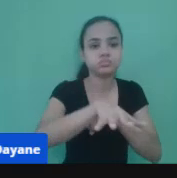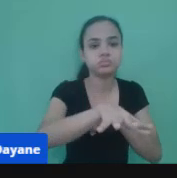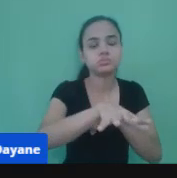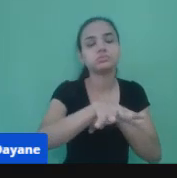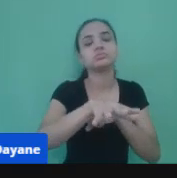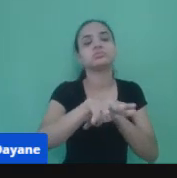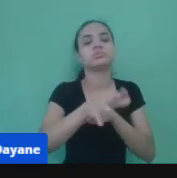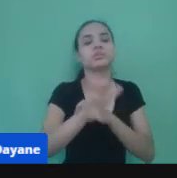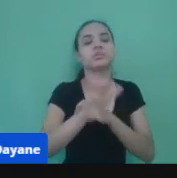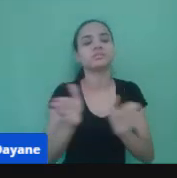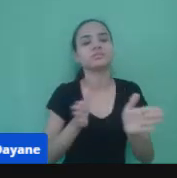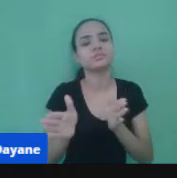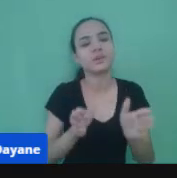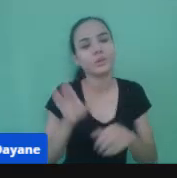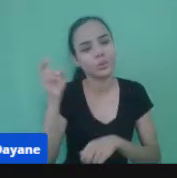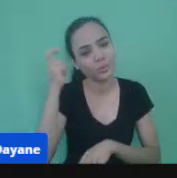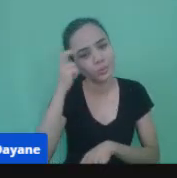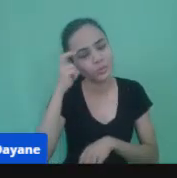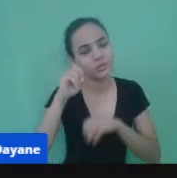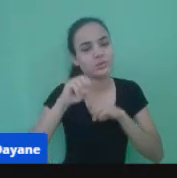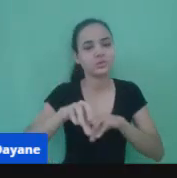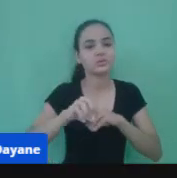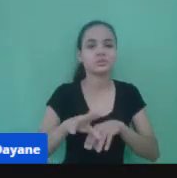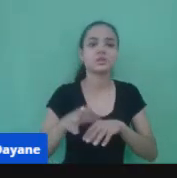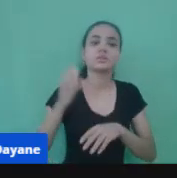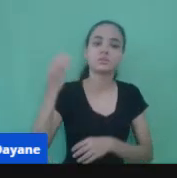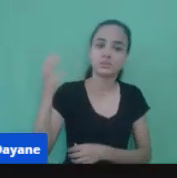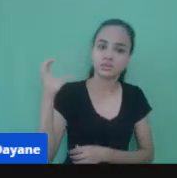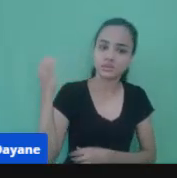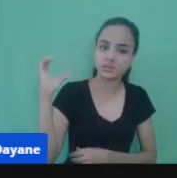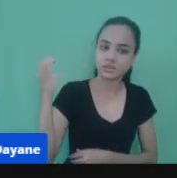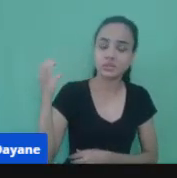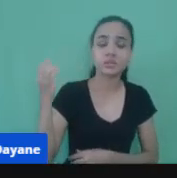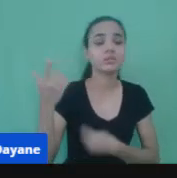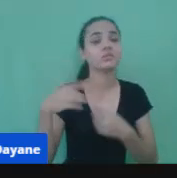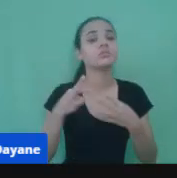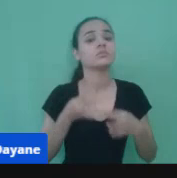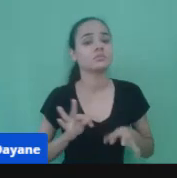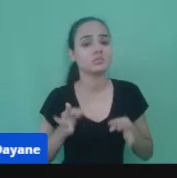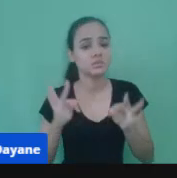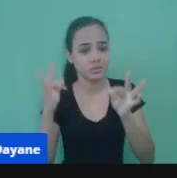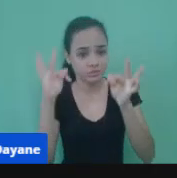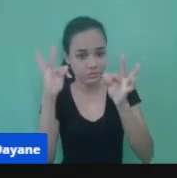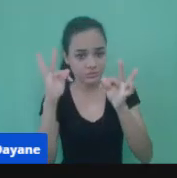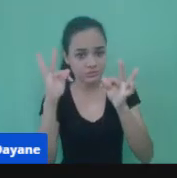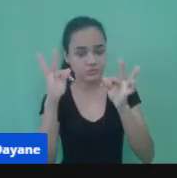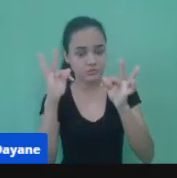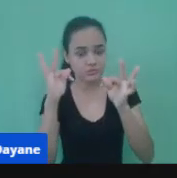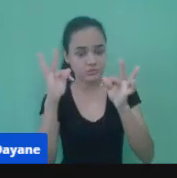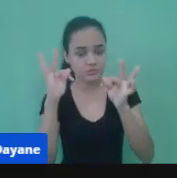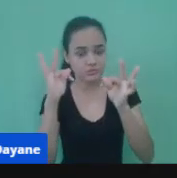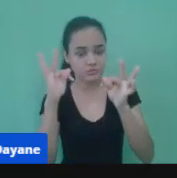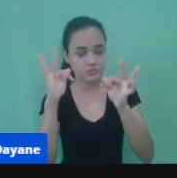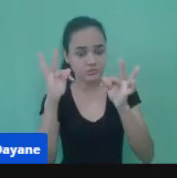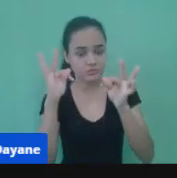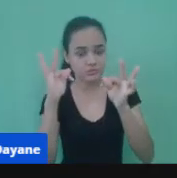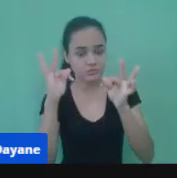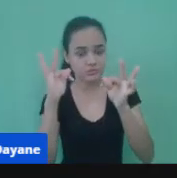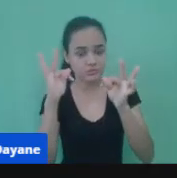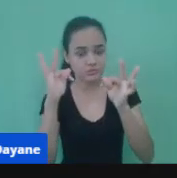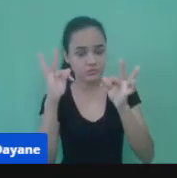educação, à ciência, à tecnologia. Então, veja, esse proporcionar os meios de acesso à cultura já traz para a gente